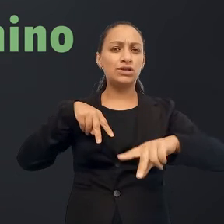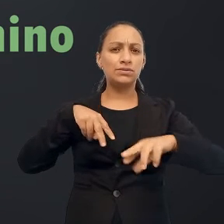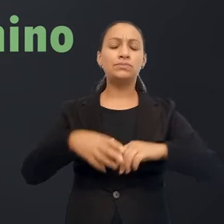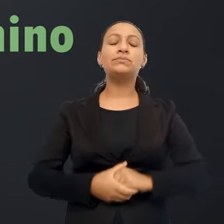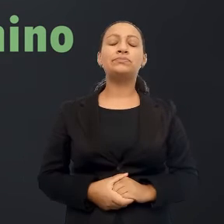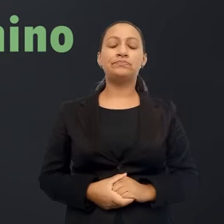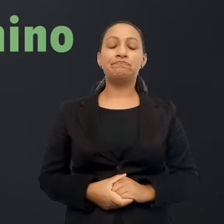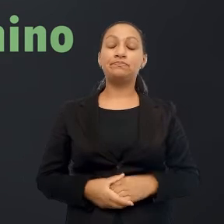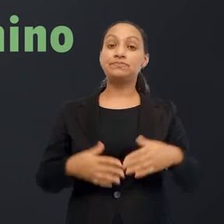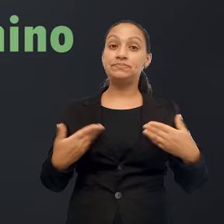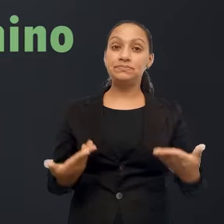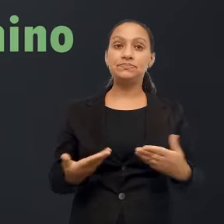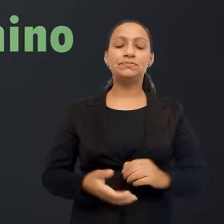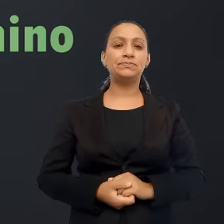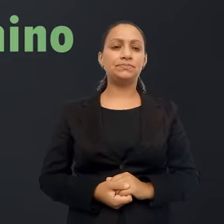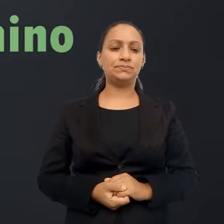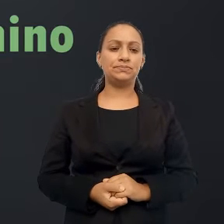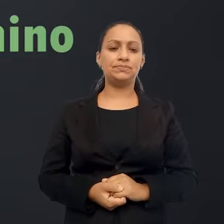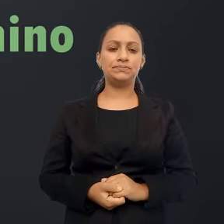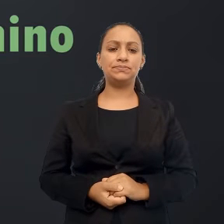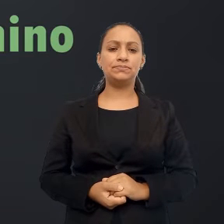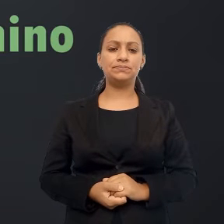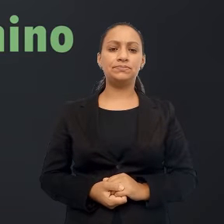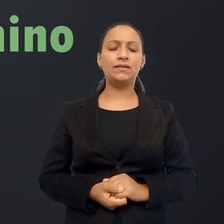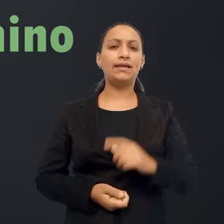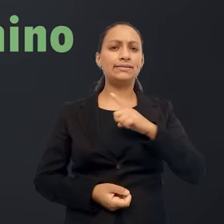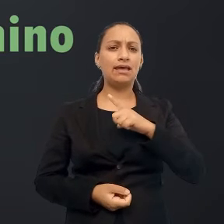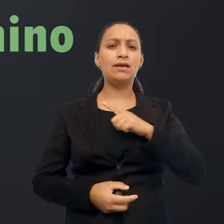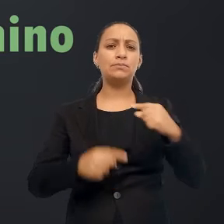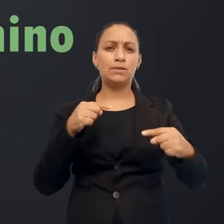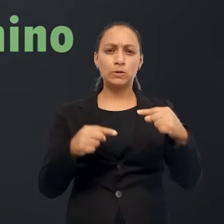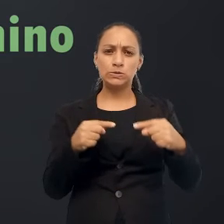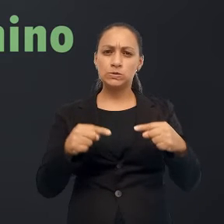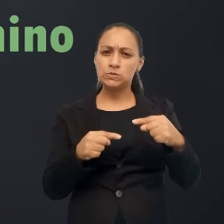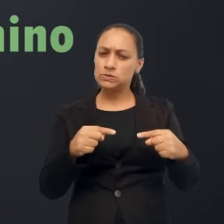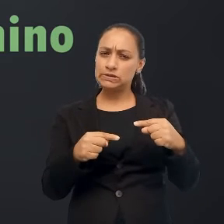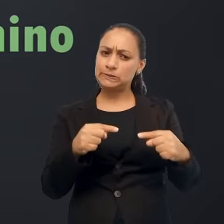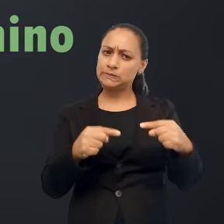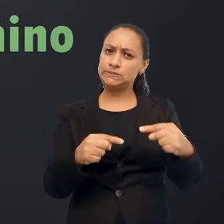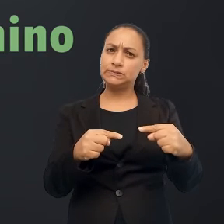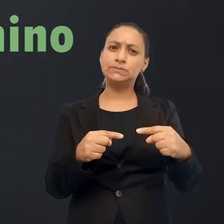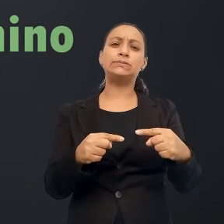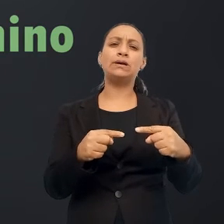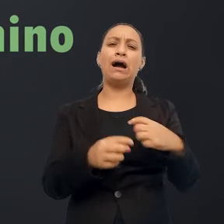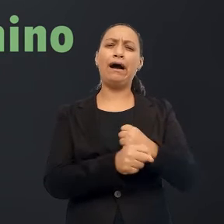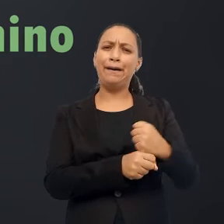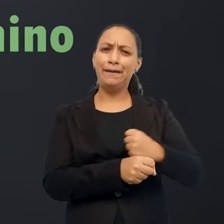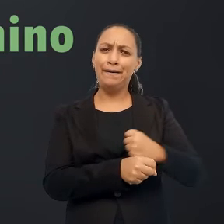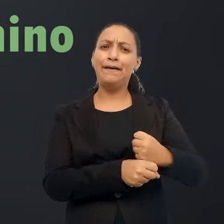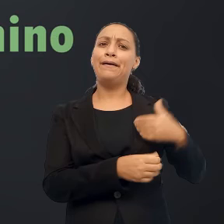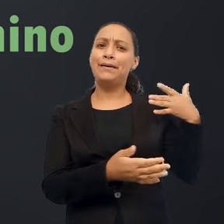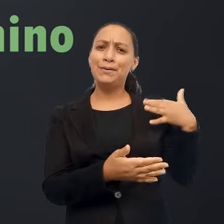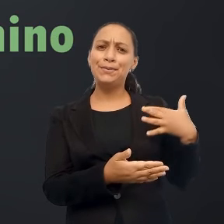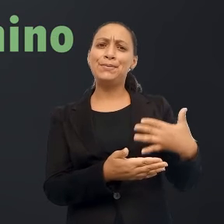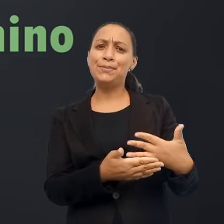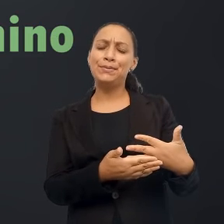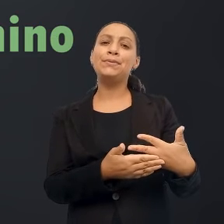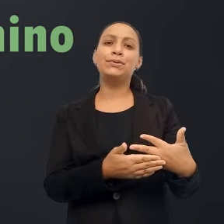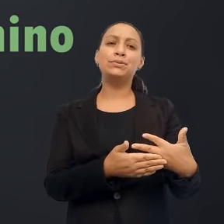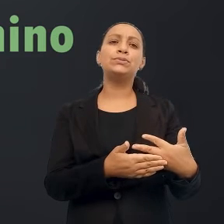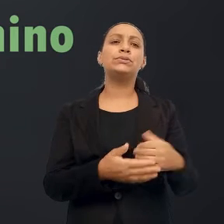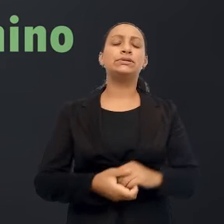Então, nós temos uma discussão acirrada por muitos anos, né, com um dos